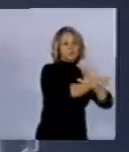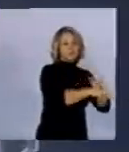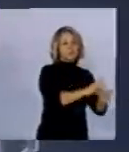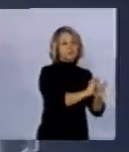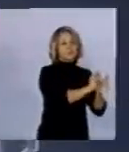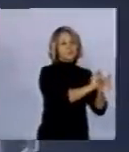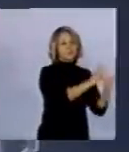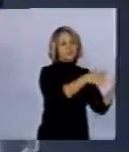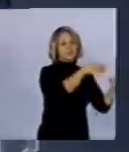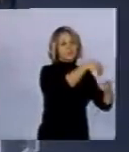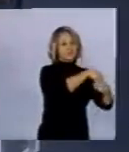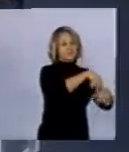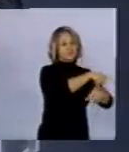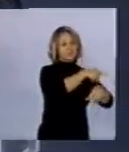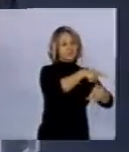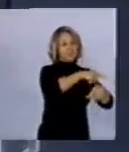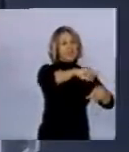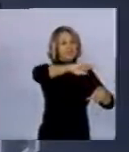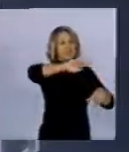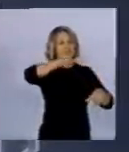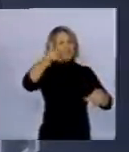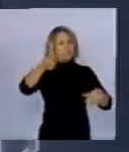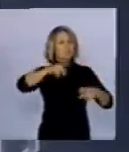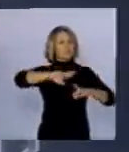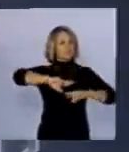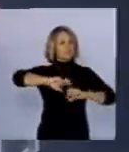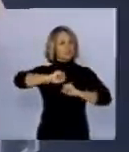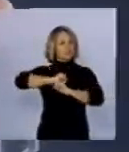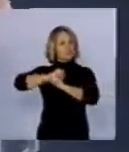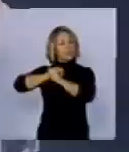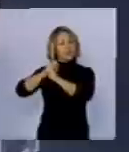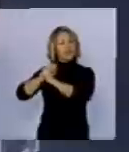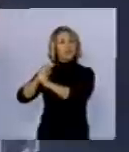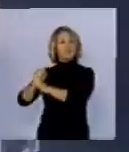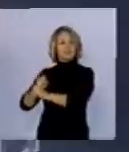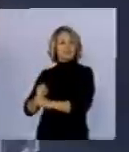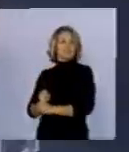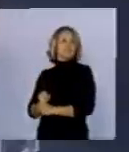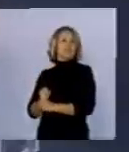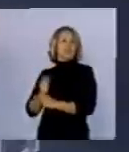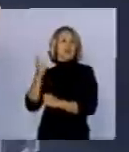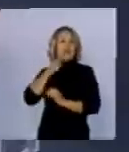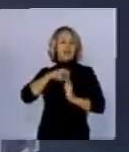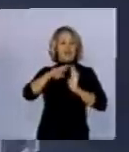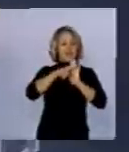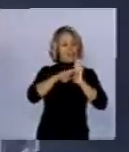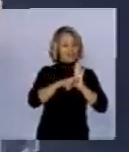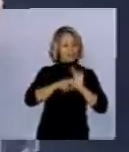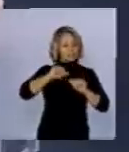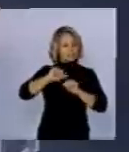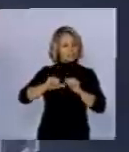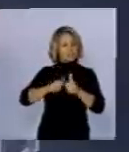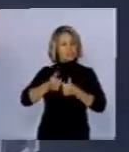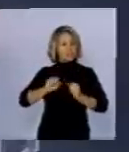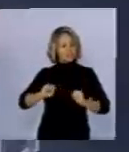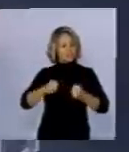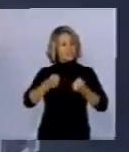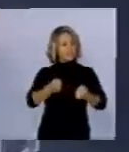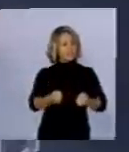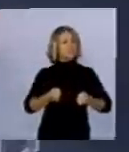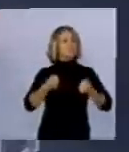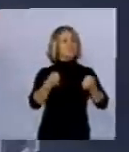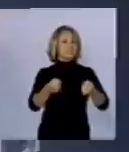Independentes depois com os anos essa essas essas regras se flexibilizaram com fortalecimento